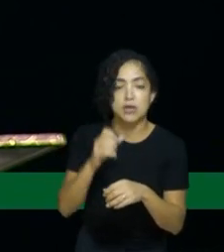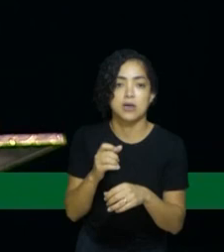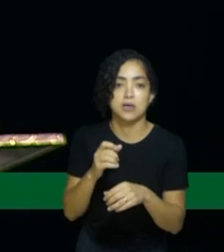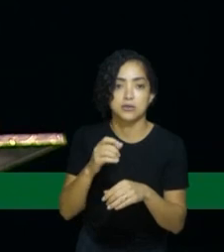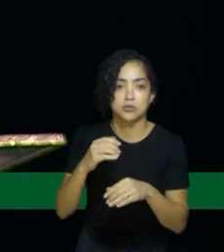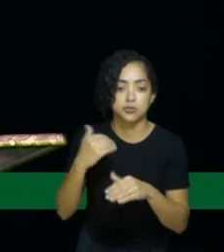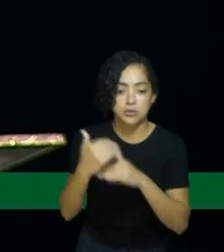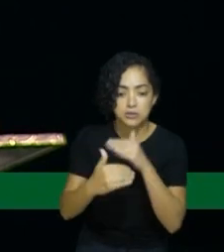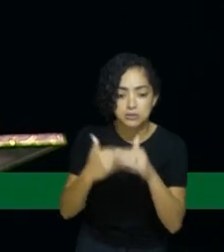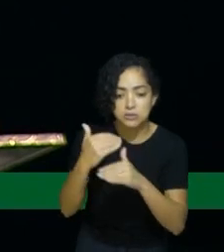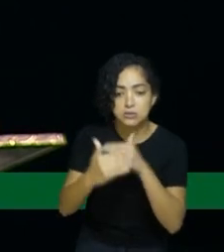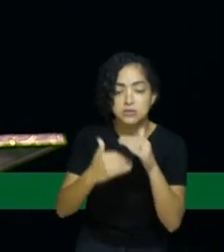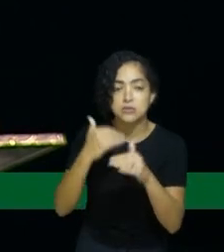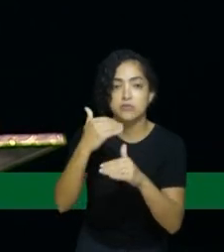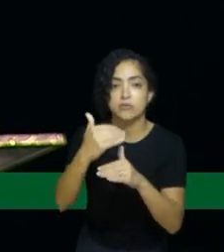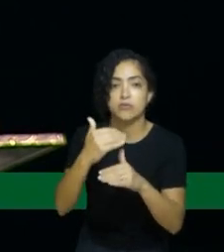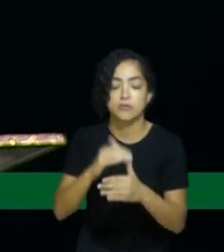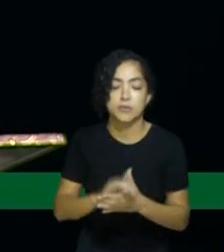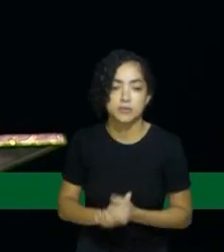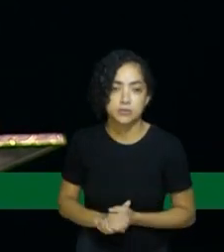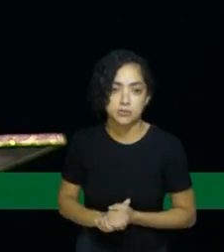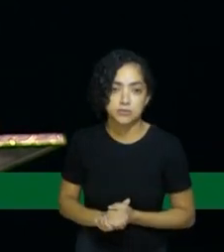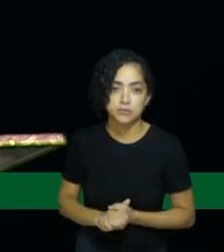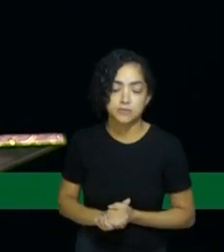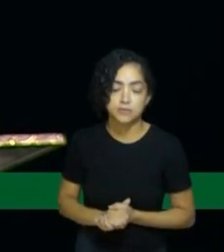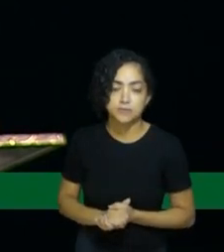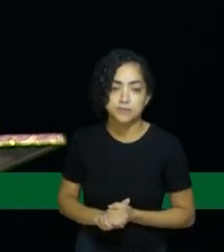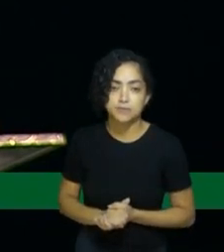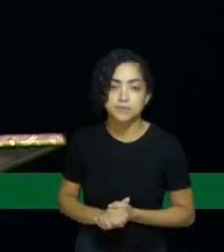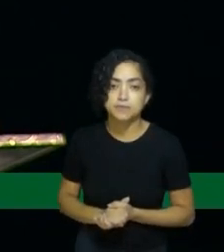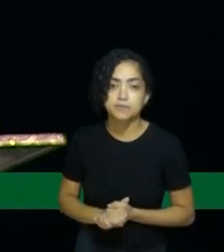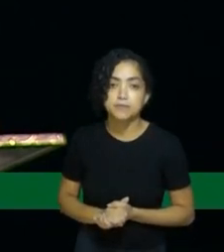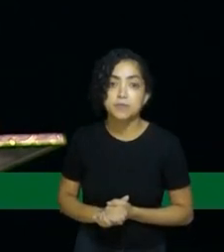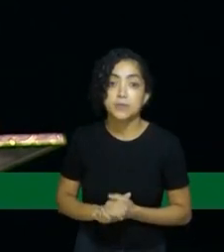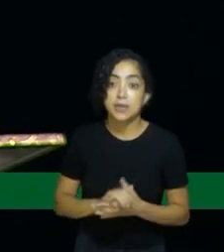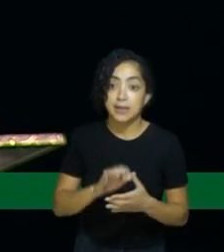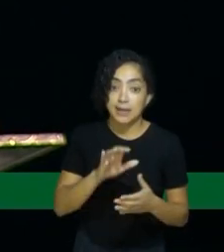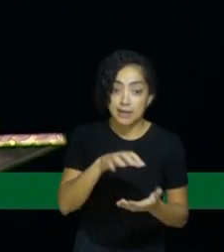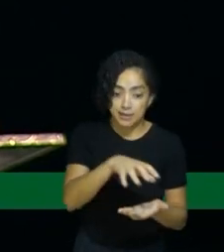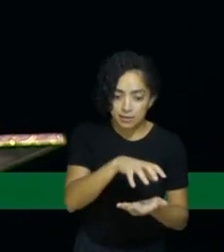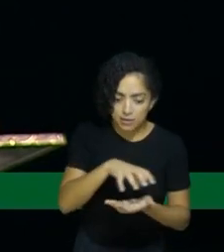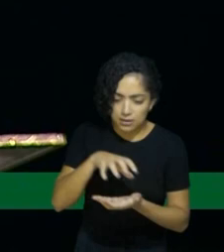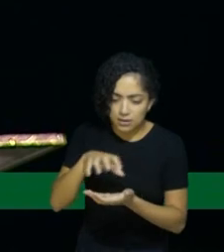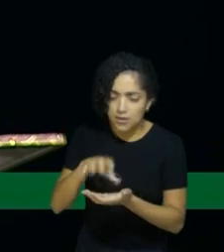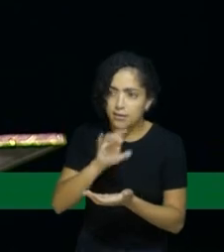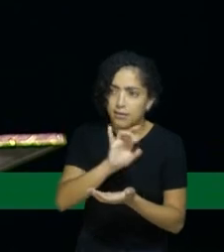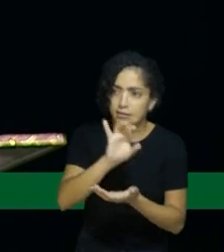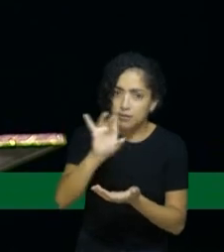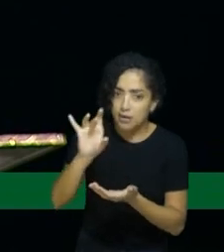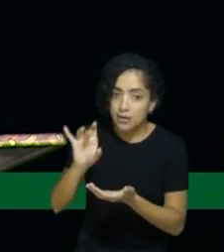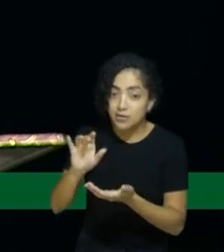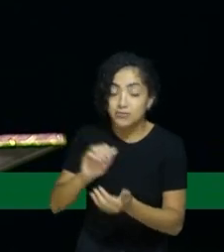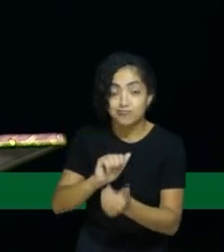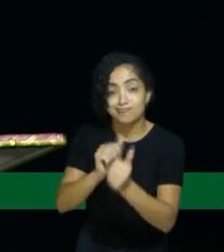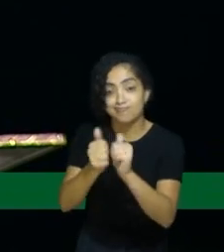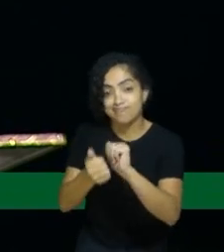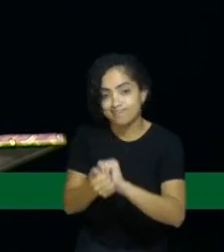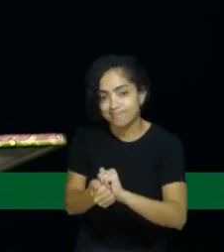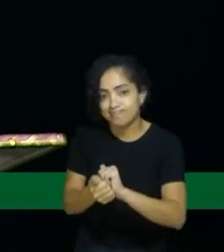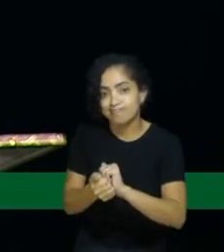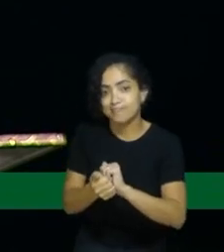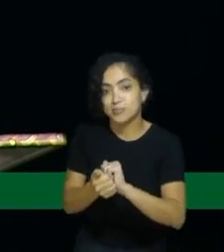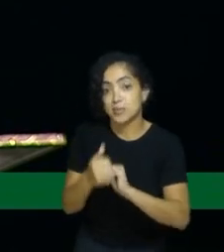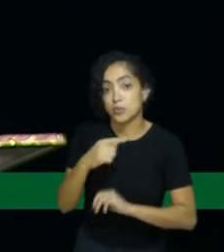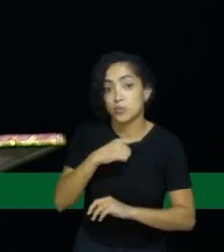história que nos trouxe até aqui cada rede se adapta à realidade de seus municípios